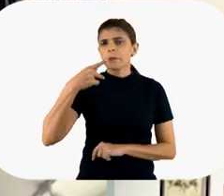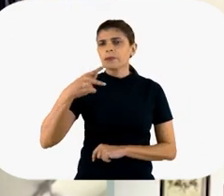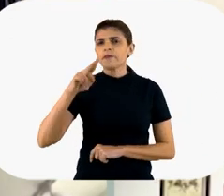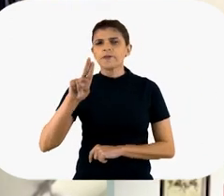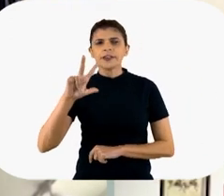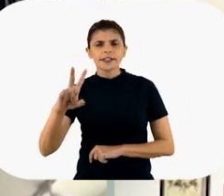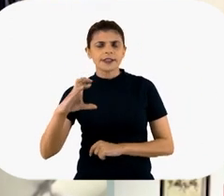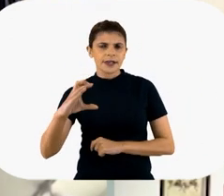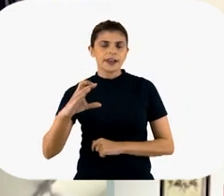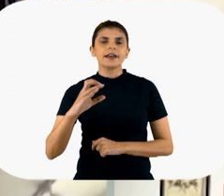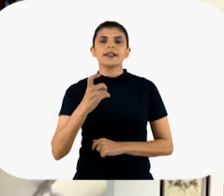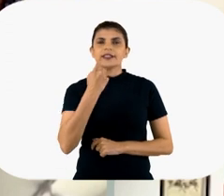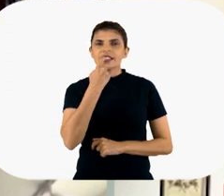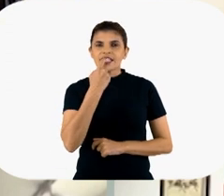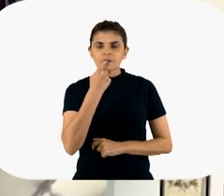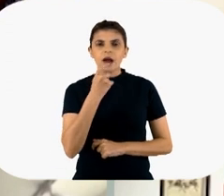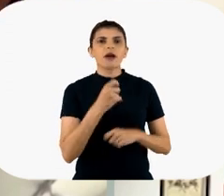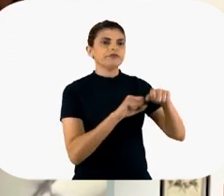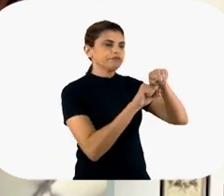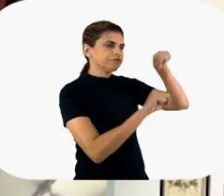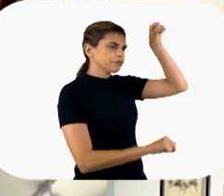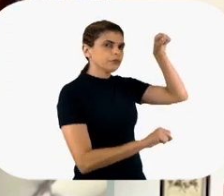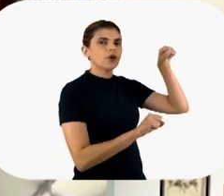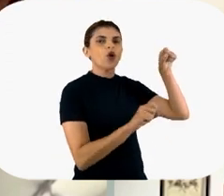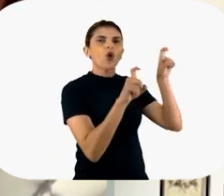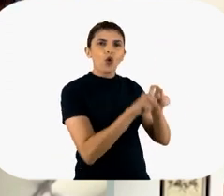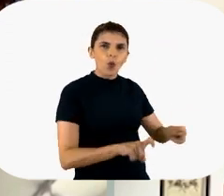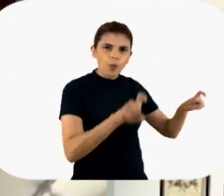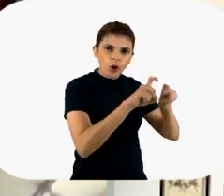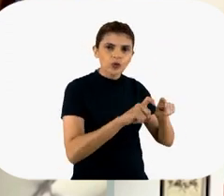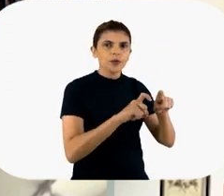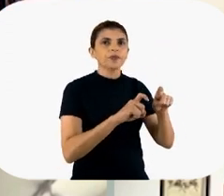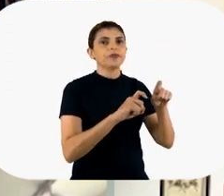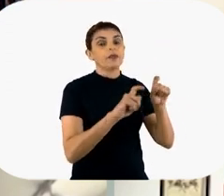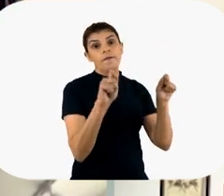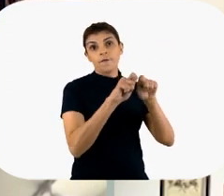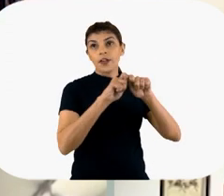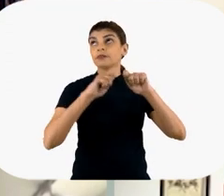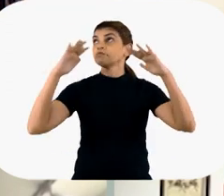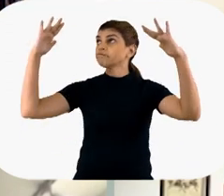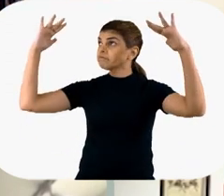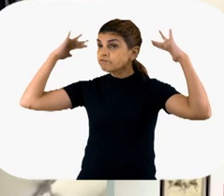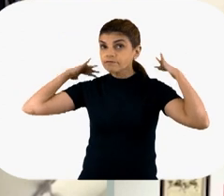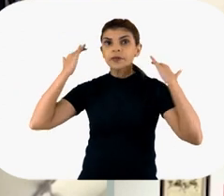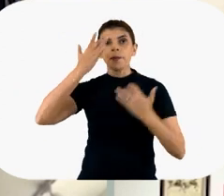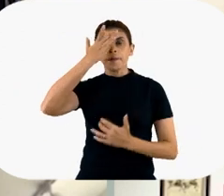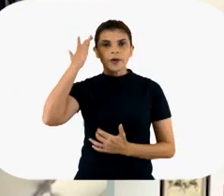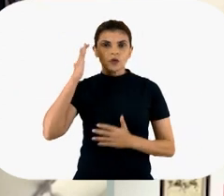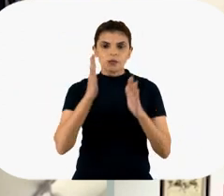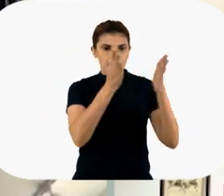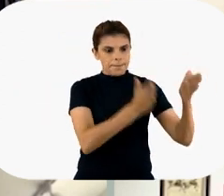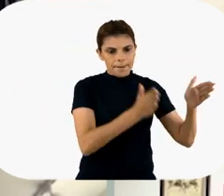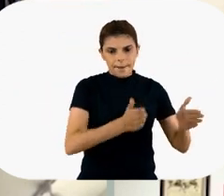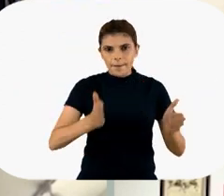um plástico, um motorzinho de computador que suga o gás ali, ligado num filtro EPA. Então, você põe o cara da não